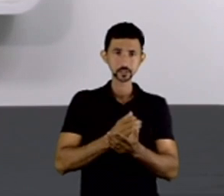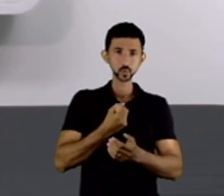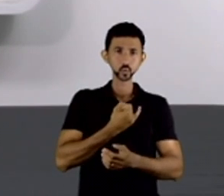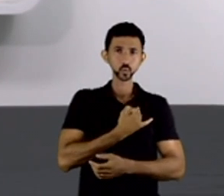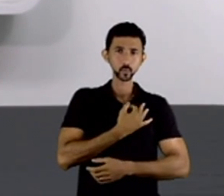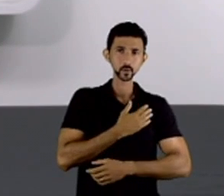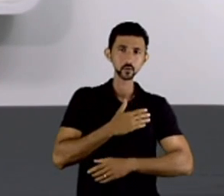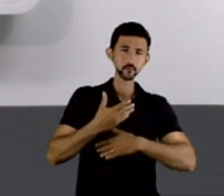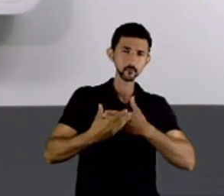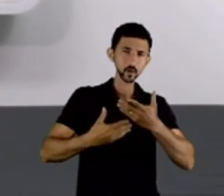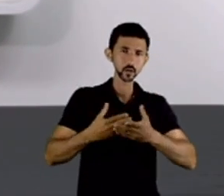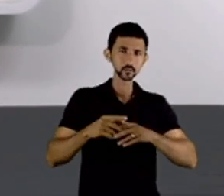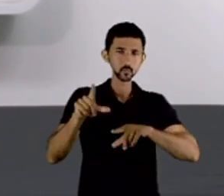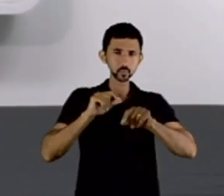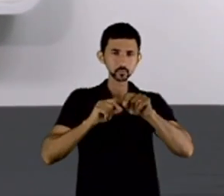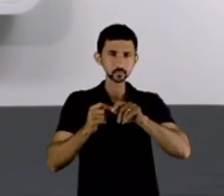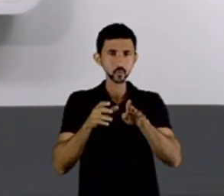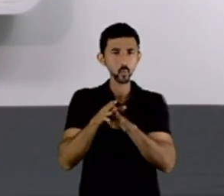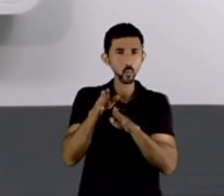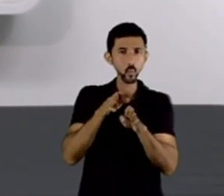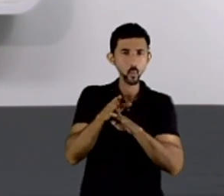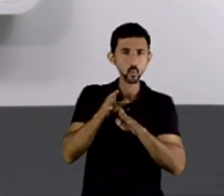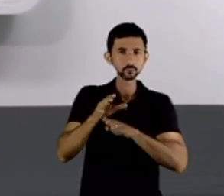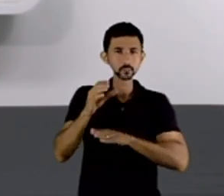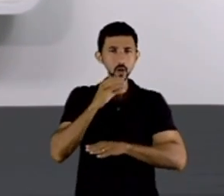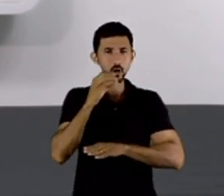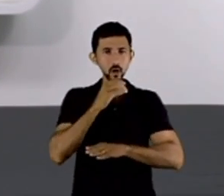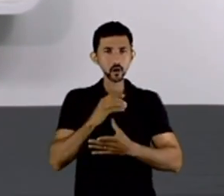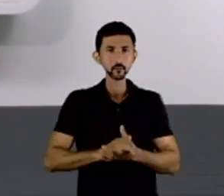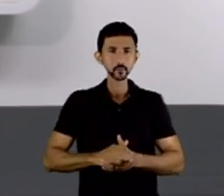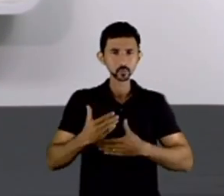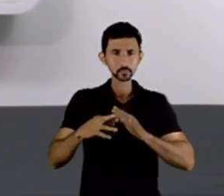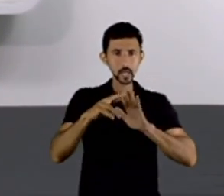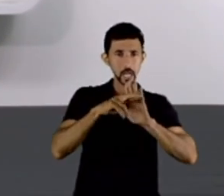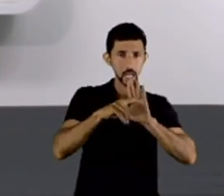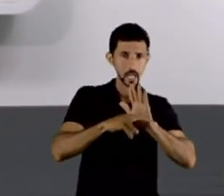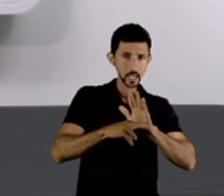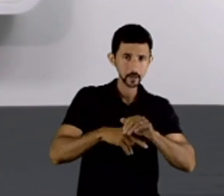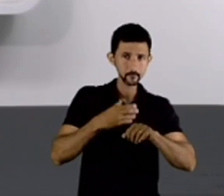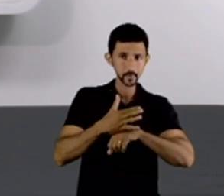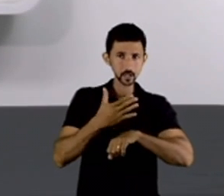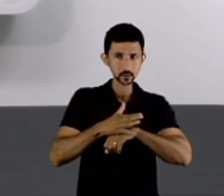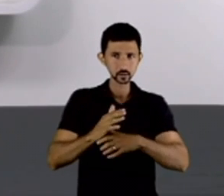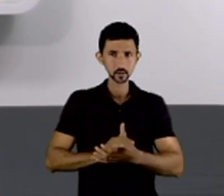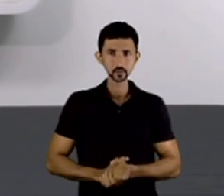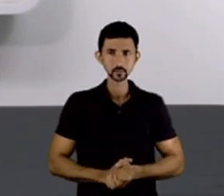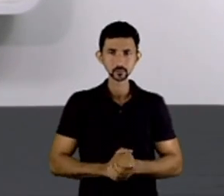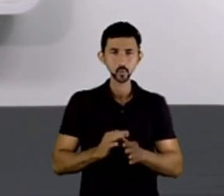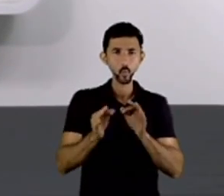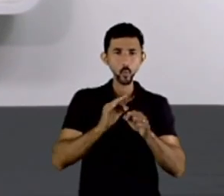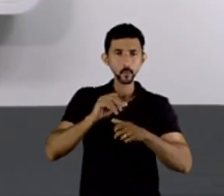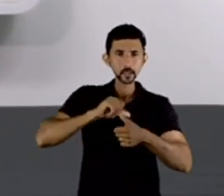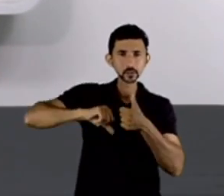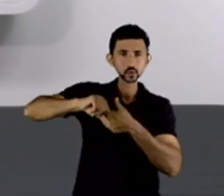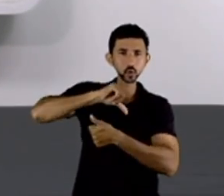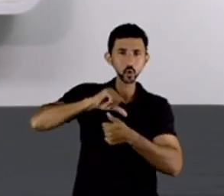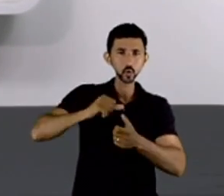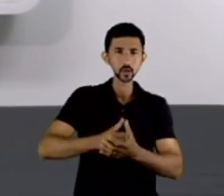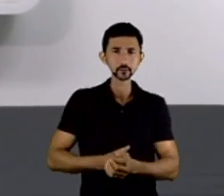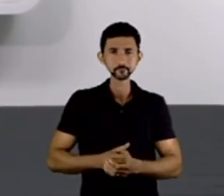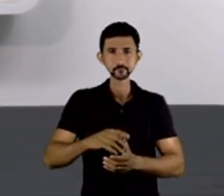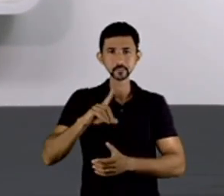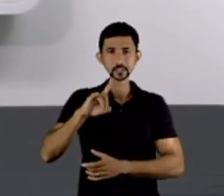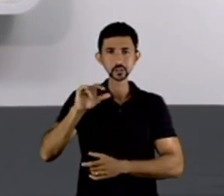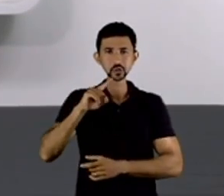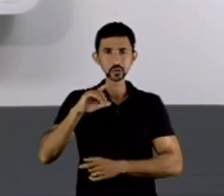irracionais, a gente vai pegar uma dicasinha rápida de regra prática a respeito de como transformar da dízima